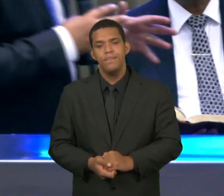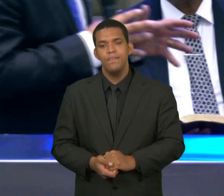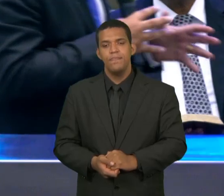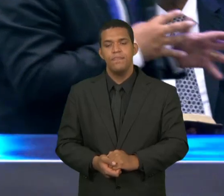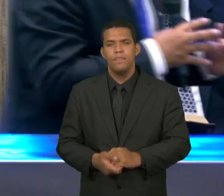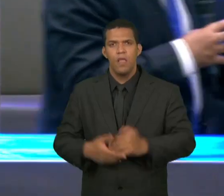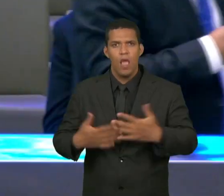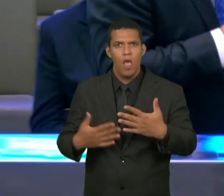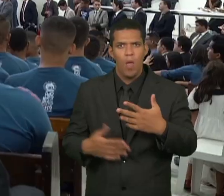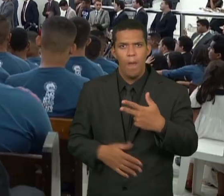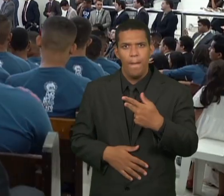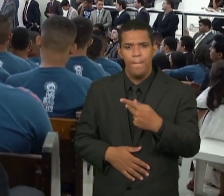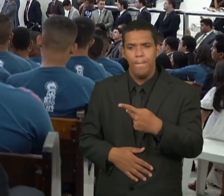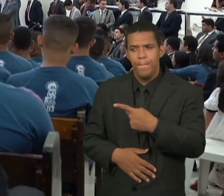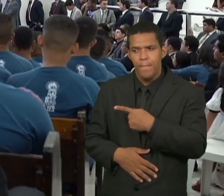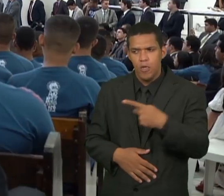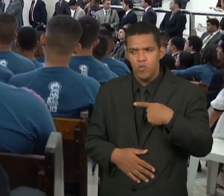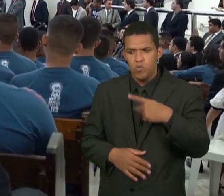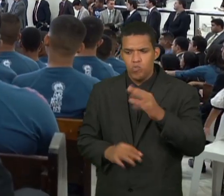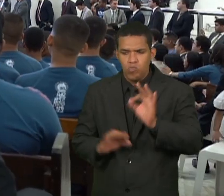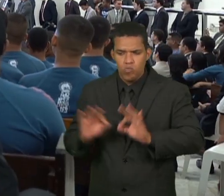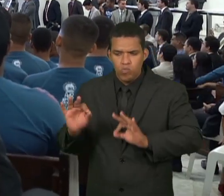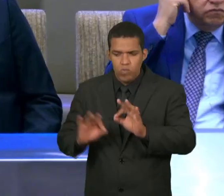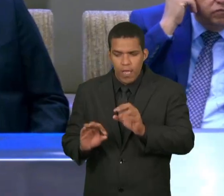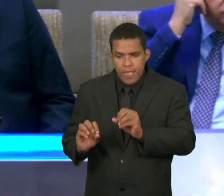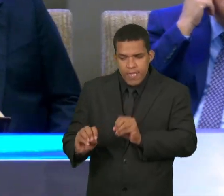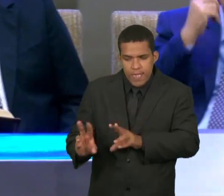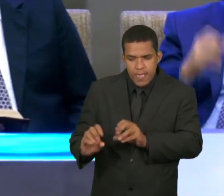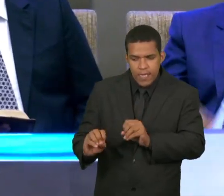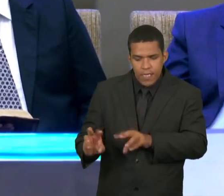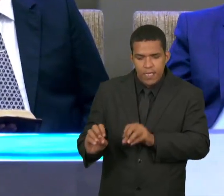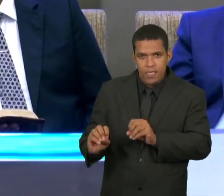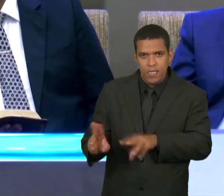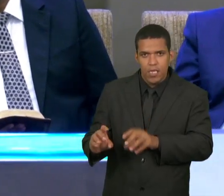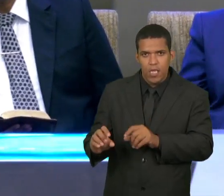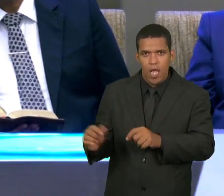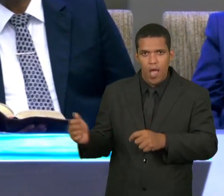Ele preparou o pastor para ensinar Aaron a tocar